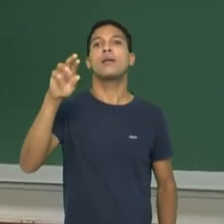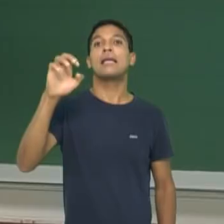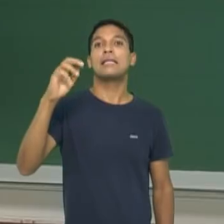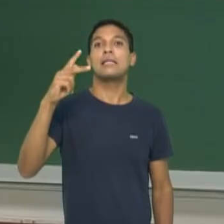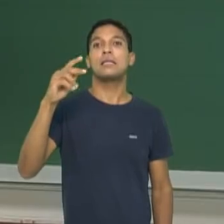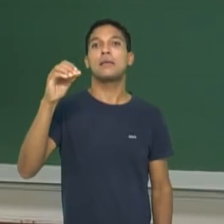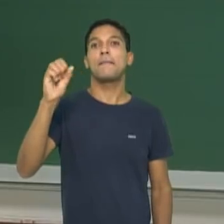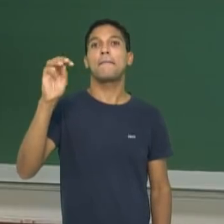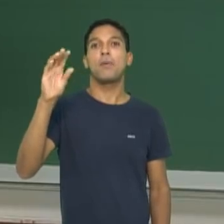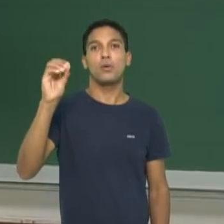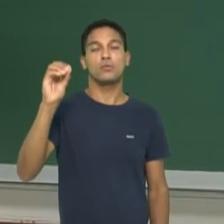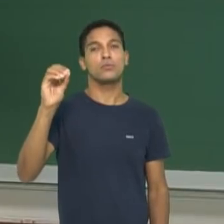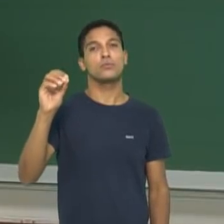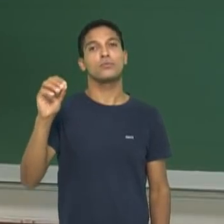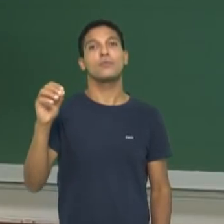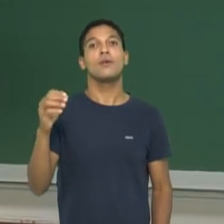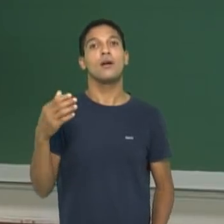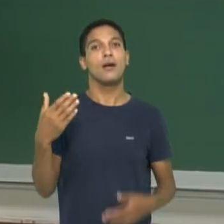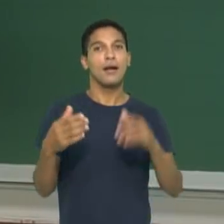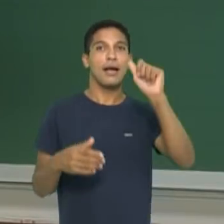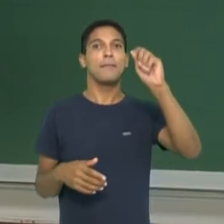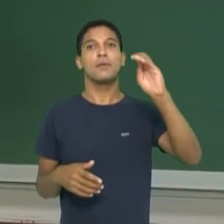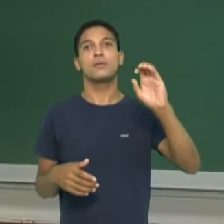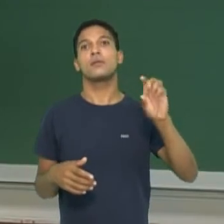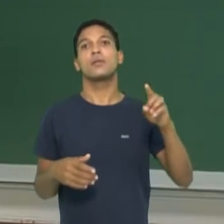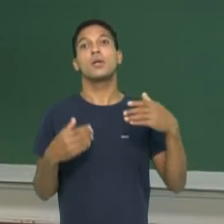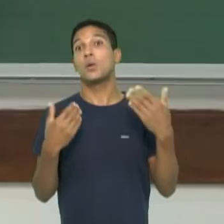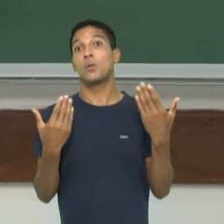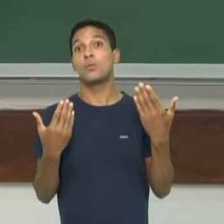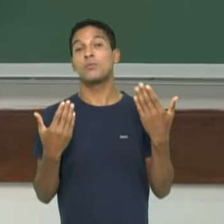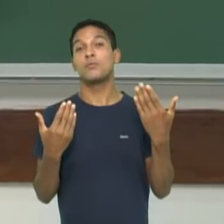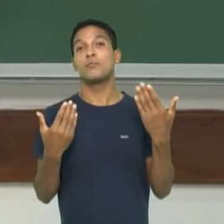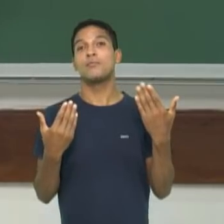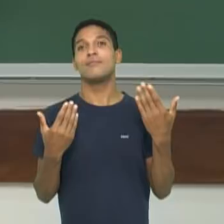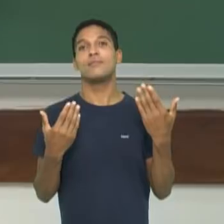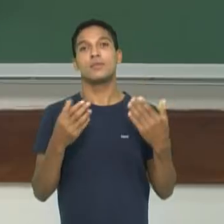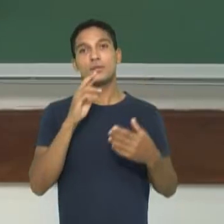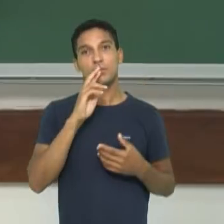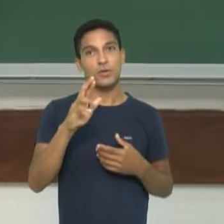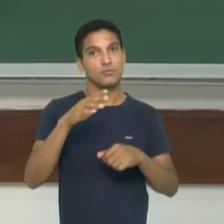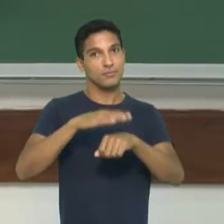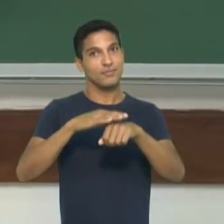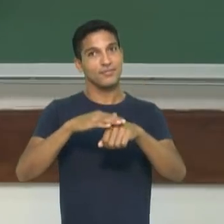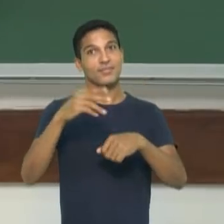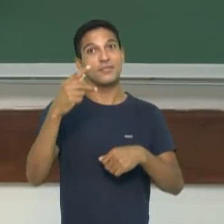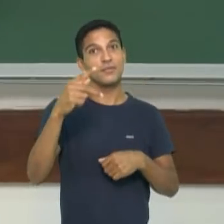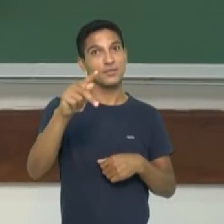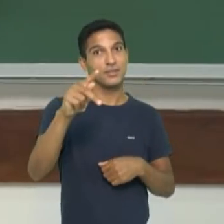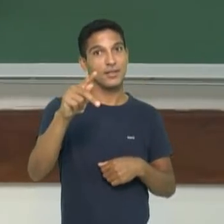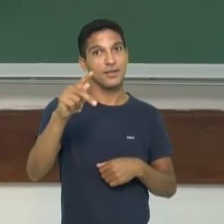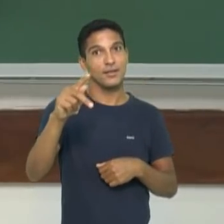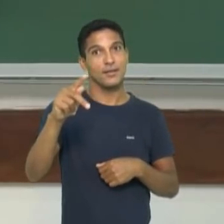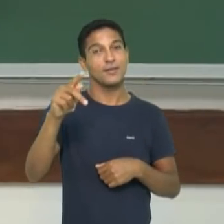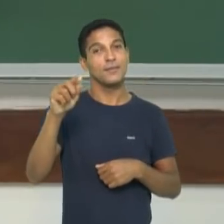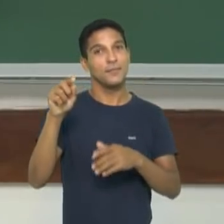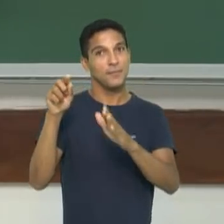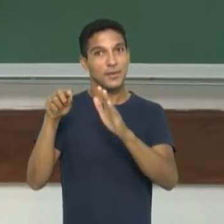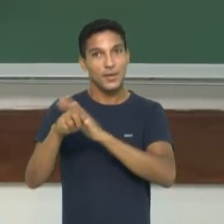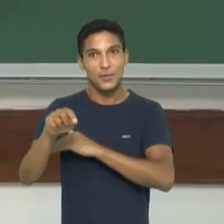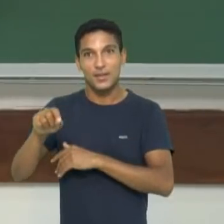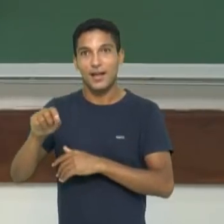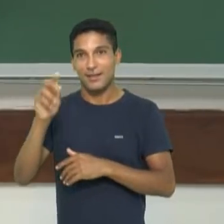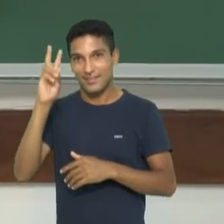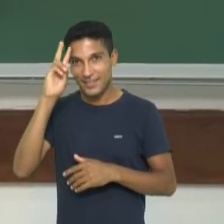galera, que fácil! A, B, C ou D? O que será? Qual é a resposta? Dessa vez eu deixo vocês perguntarem para o papagaio. Lembra do